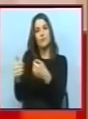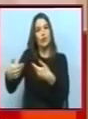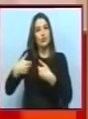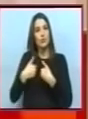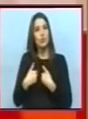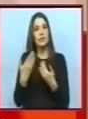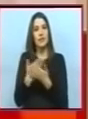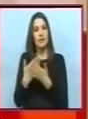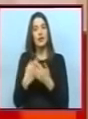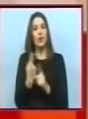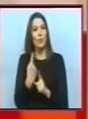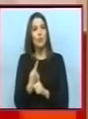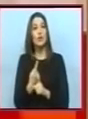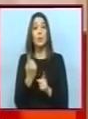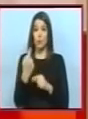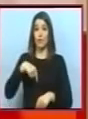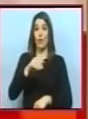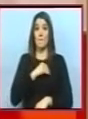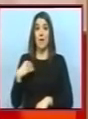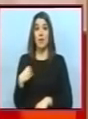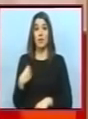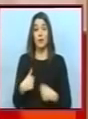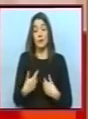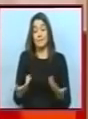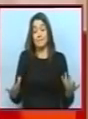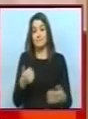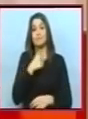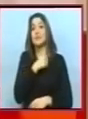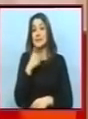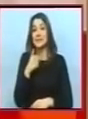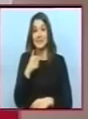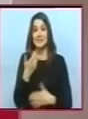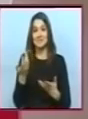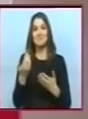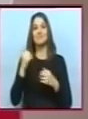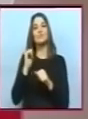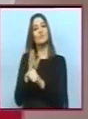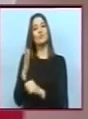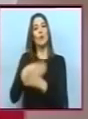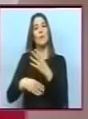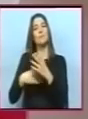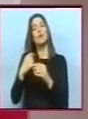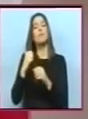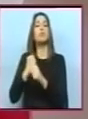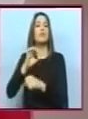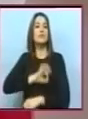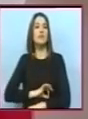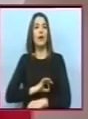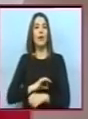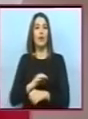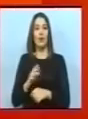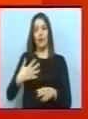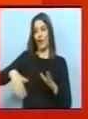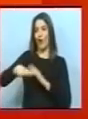a tratar de coisas. Quando vão ao médico, porque não pode deixar de ser. Agora, há profissões, como se calhar as da